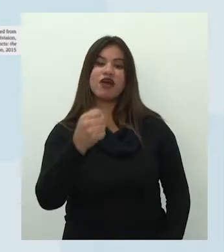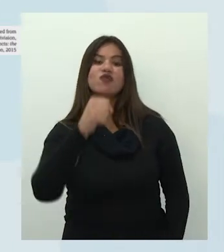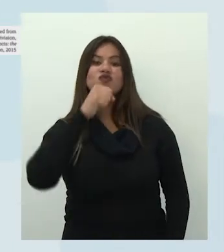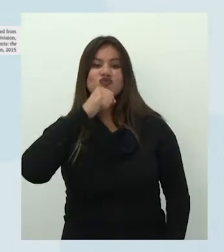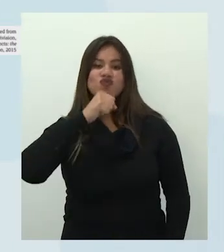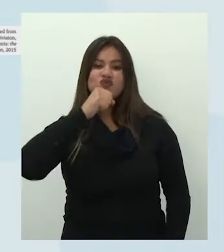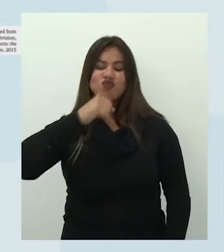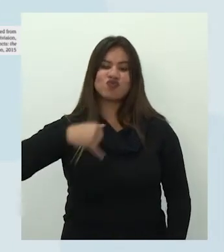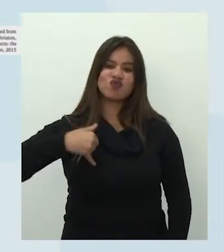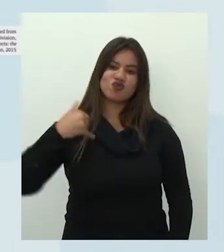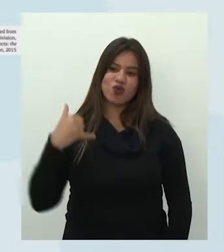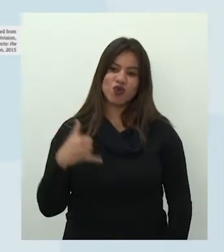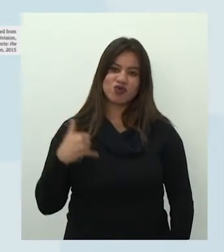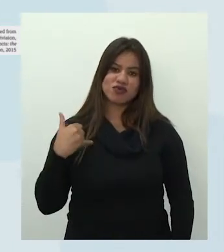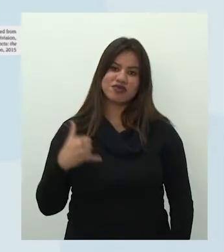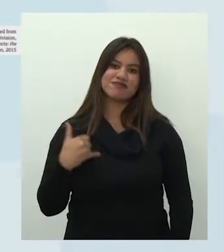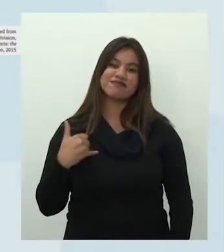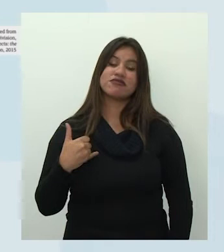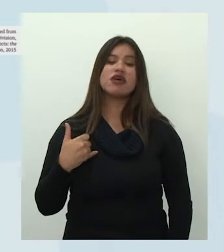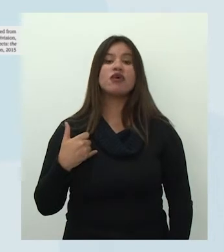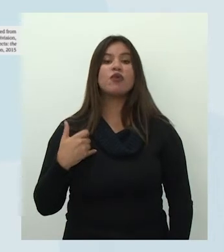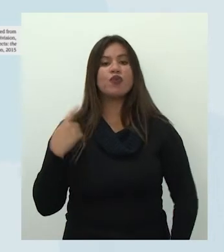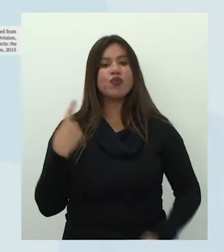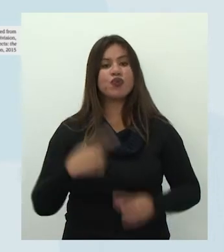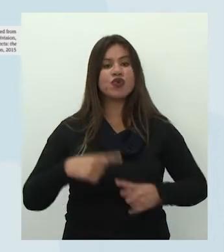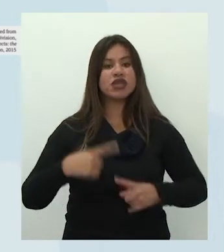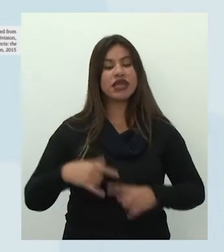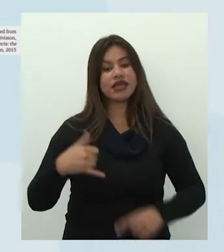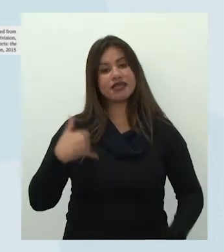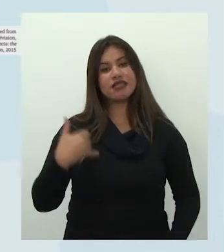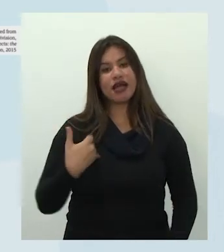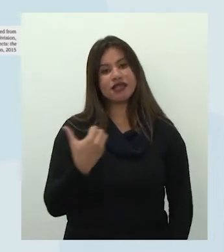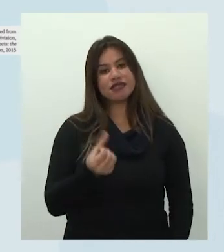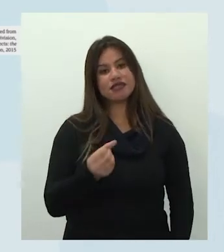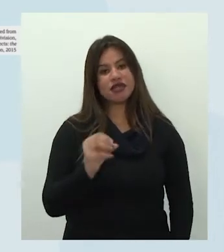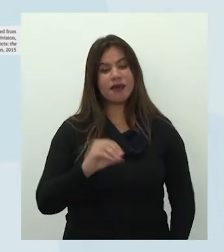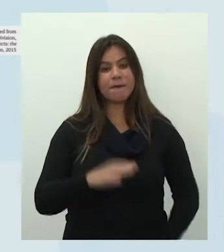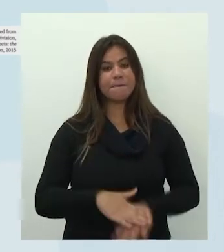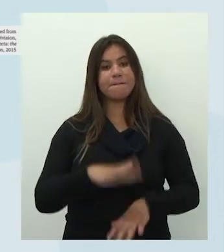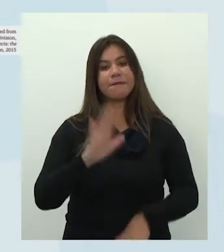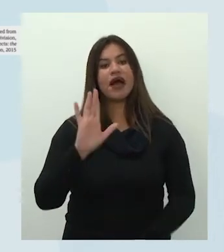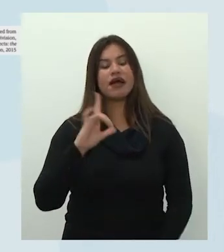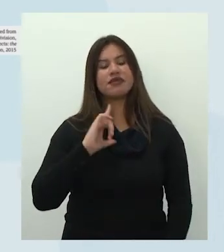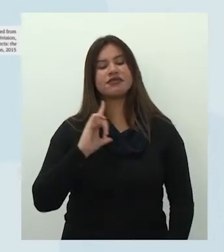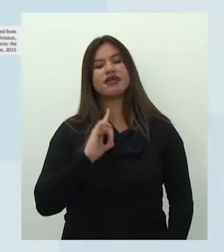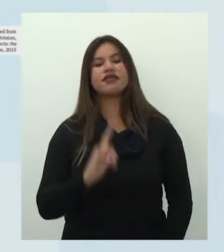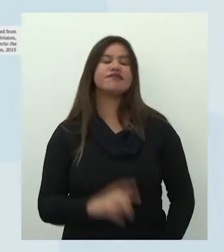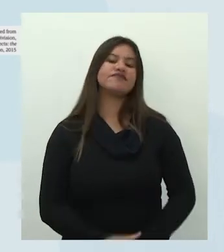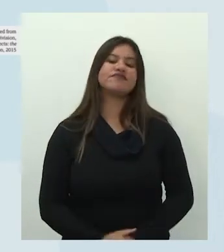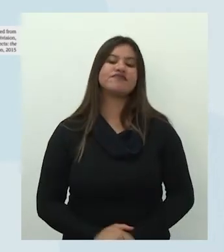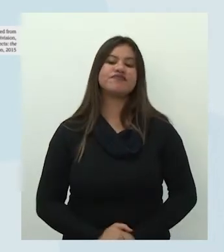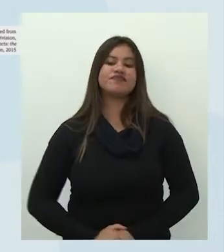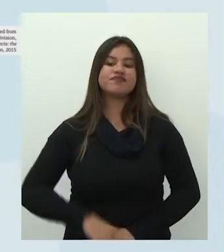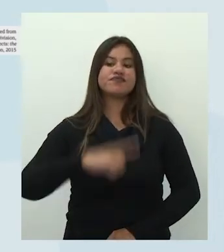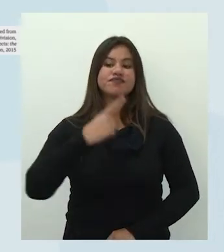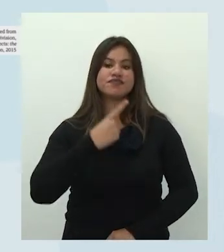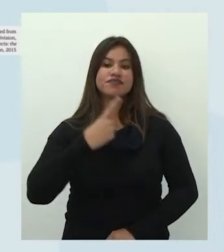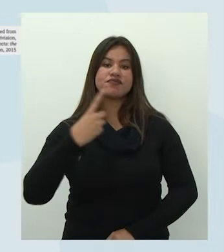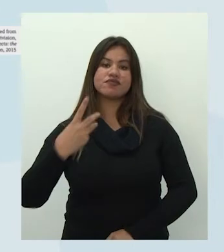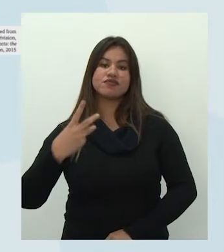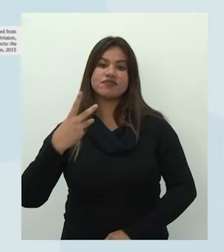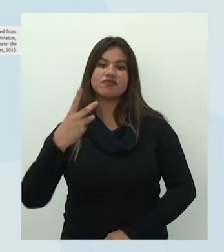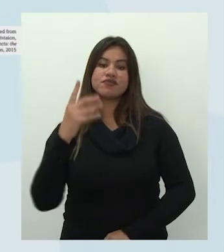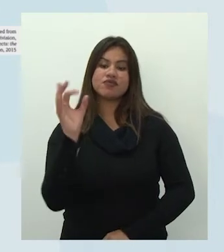fazem 60 anos no mundo. Então, vejam, 13% da população é